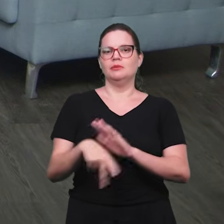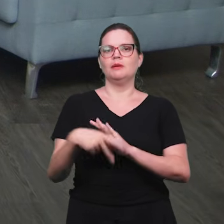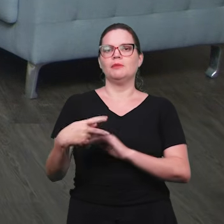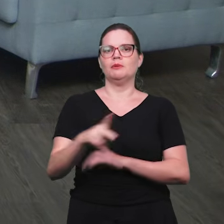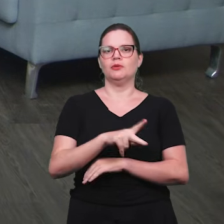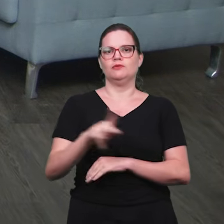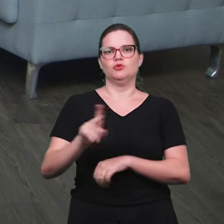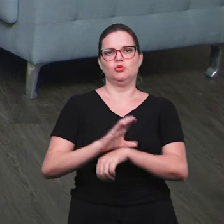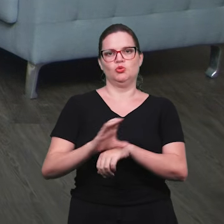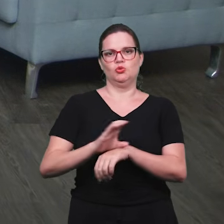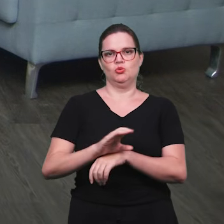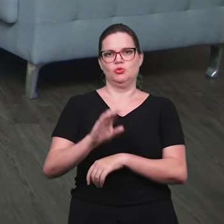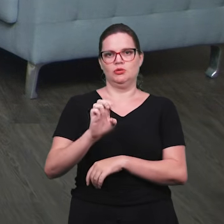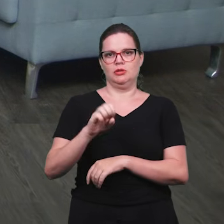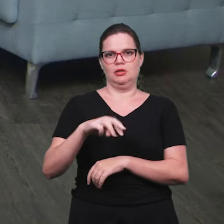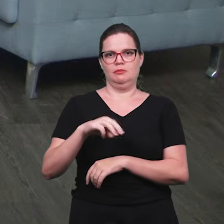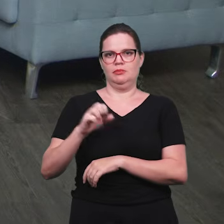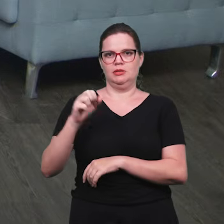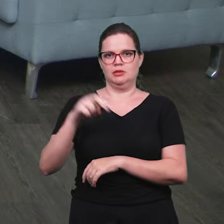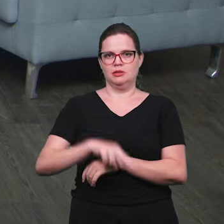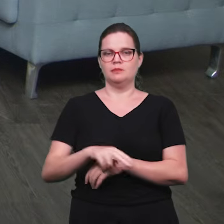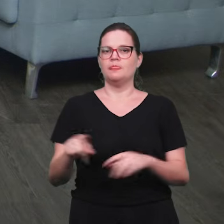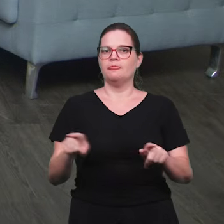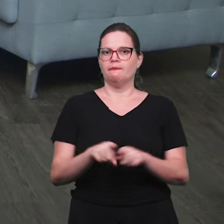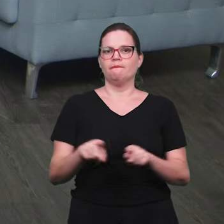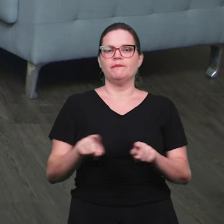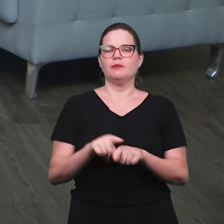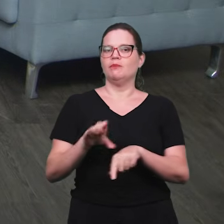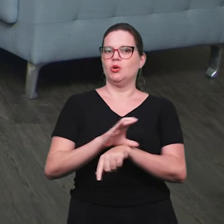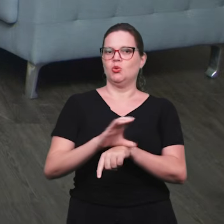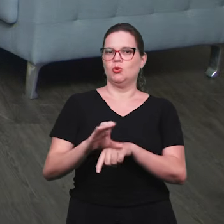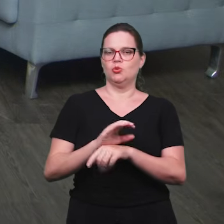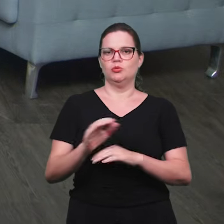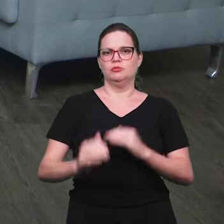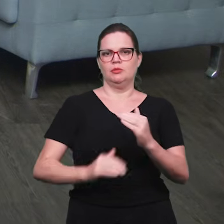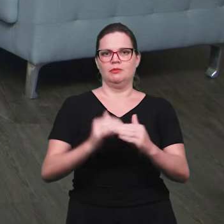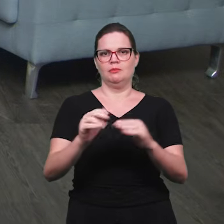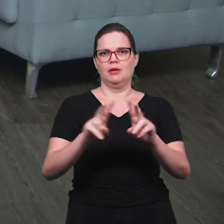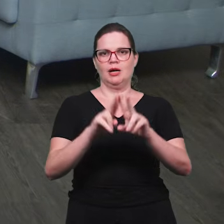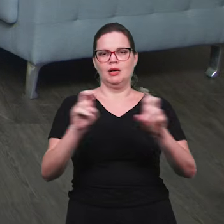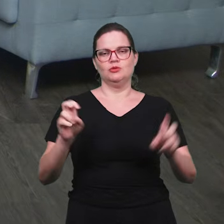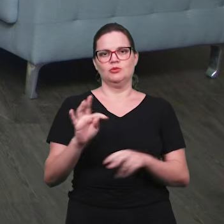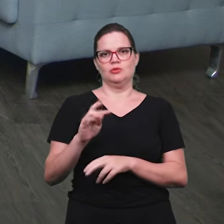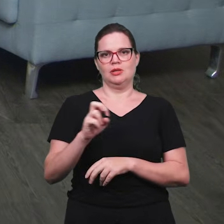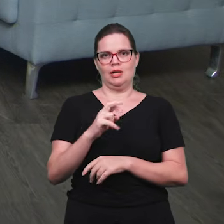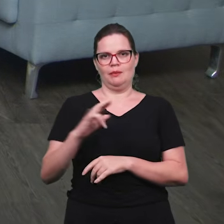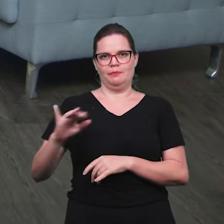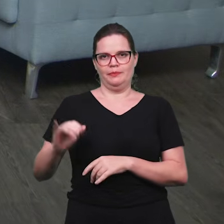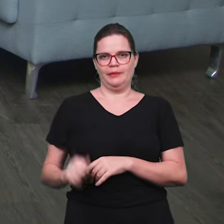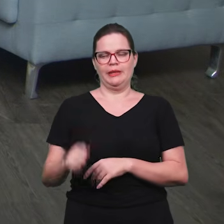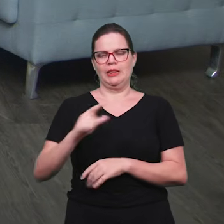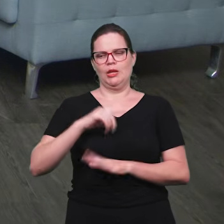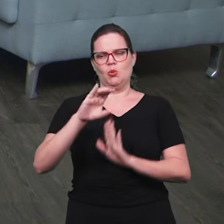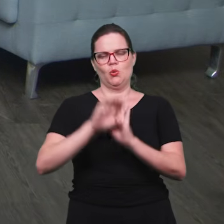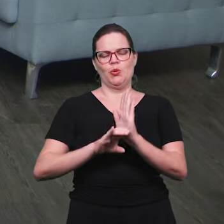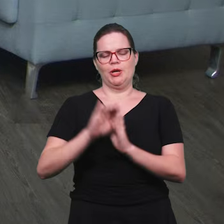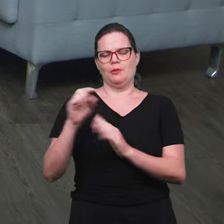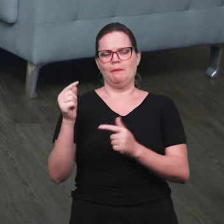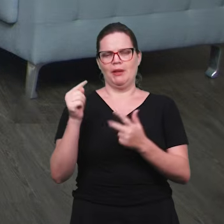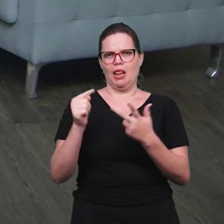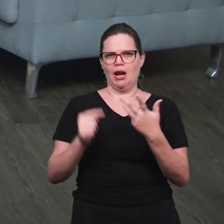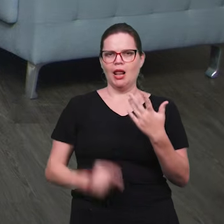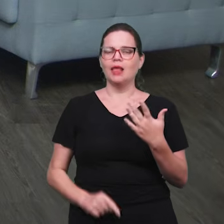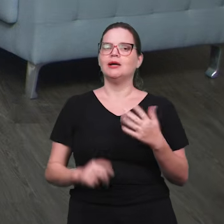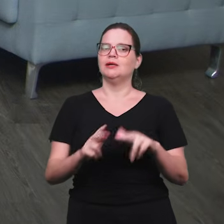de gestão hospitalar e terapia intensiva. O currículo é extenso, tem muita experiência, por isso está